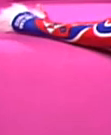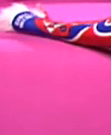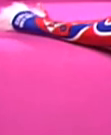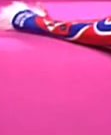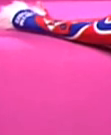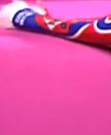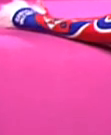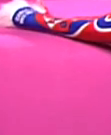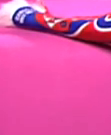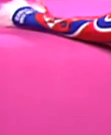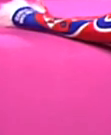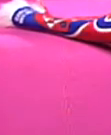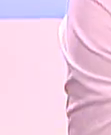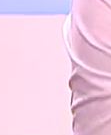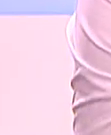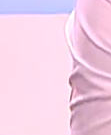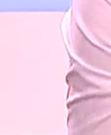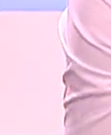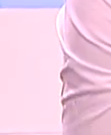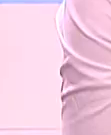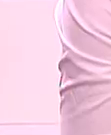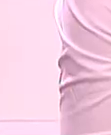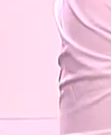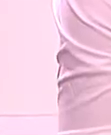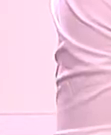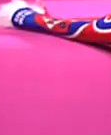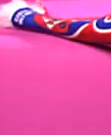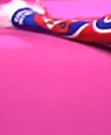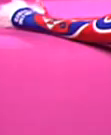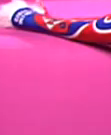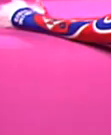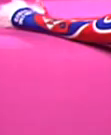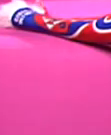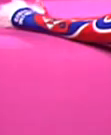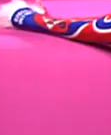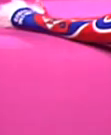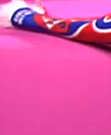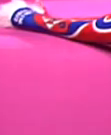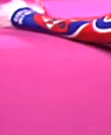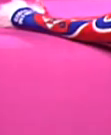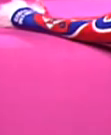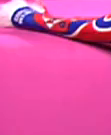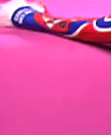Ouvi dizer que havia um rapaz que quer pedir em casamento. Quem? Olá, Morito.